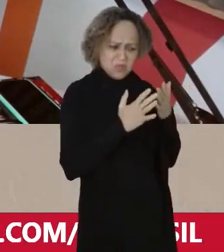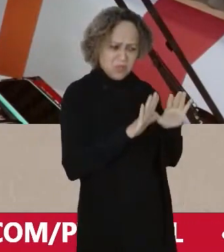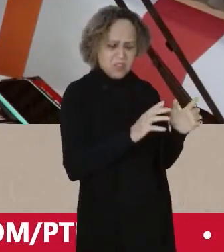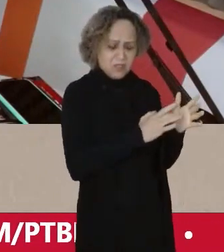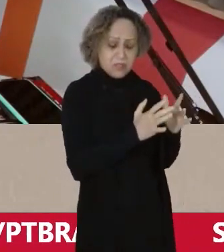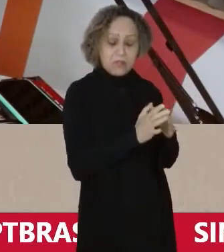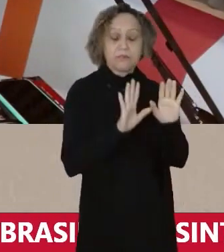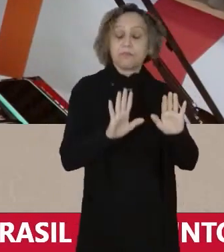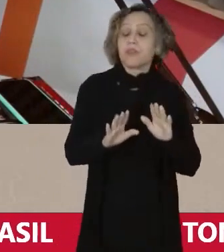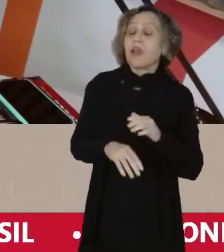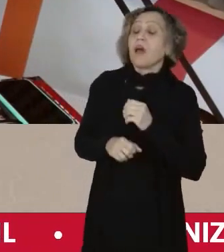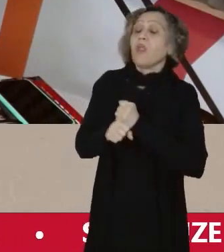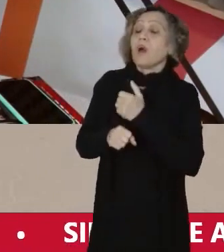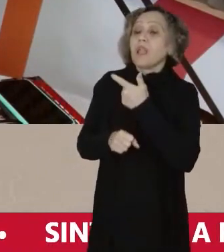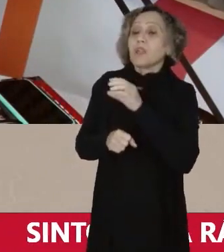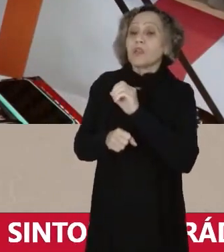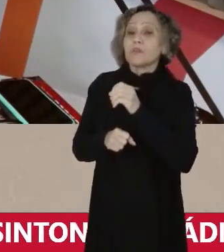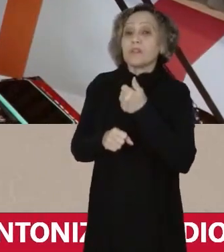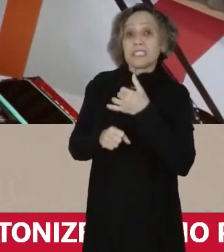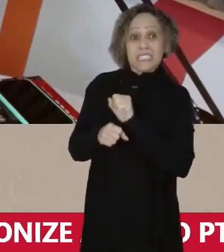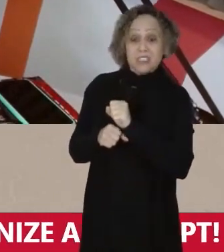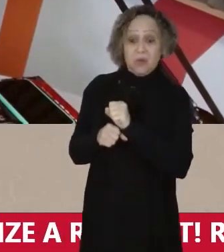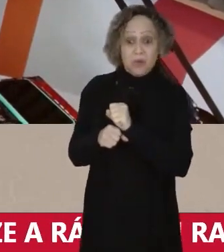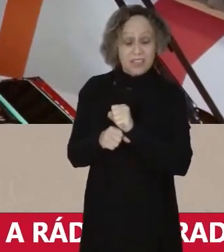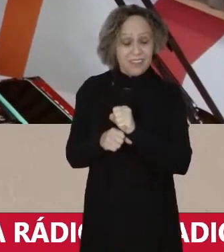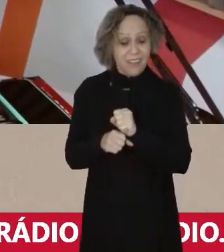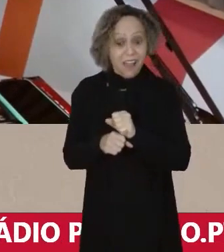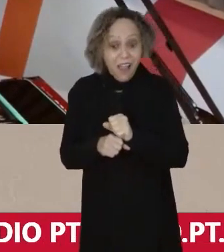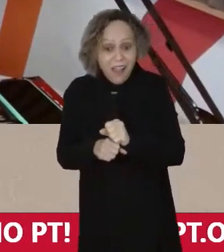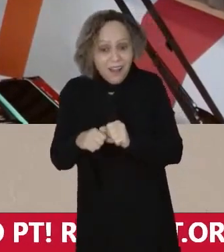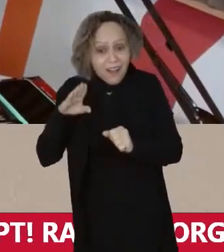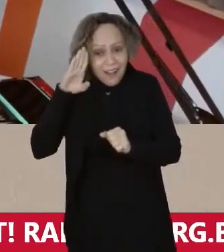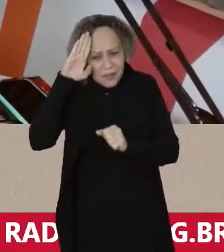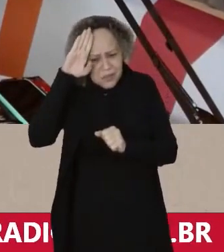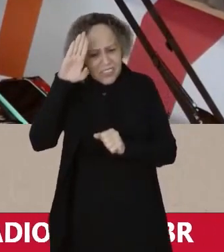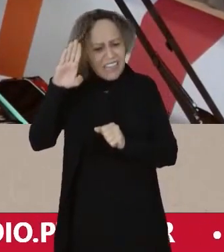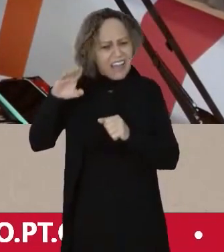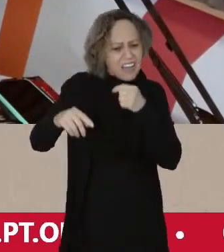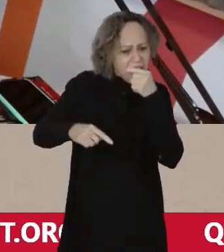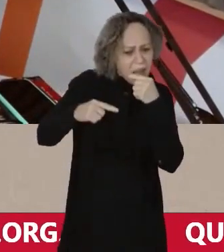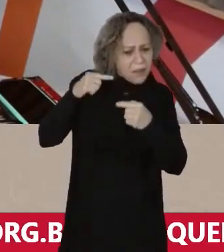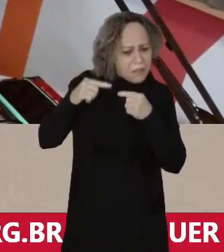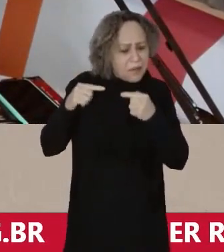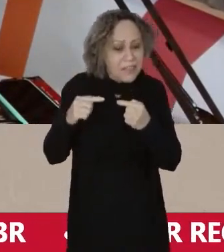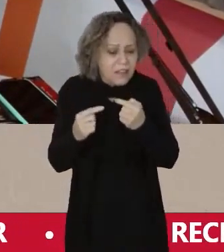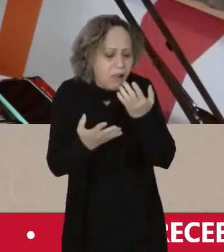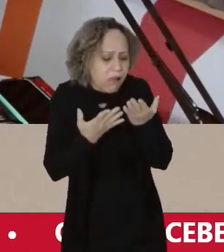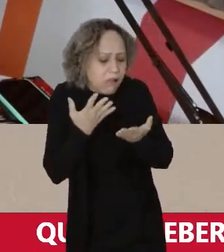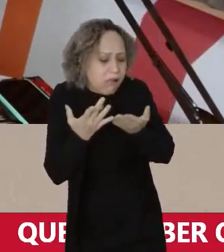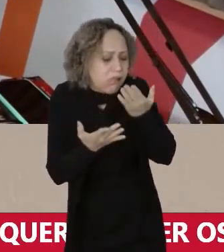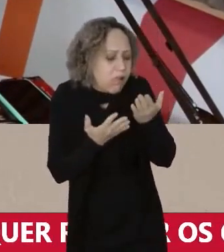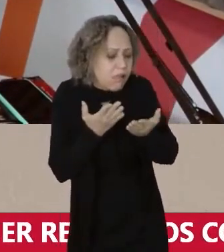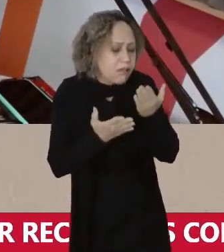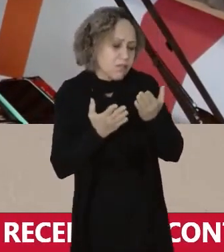em 2018. Nós tivemos, em 2018, uma eleição distópica, uma eleição atípica,